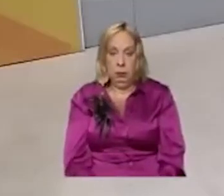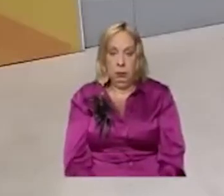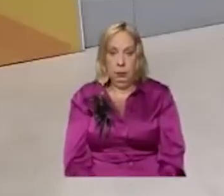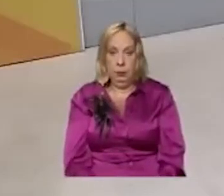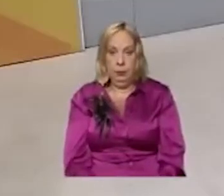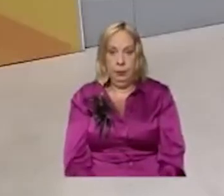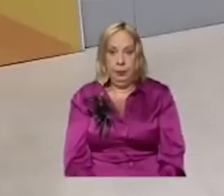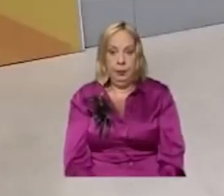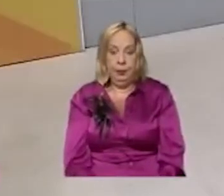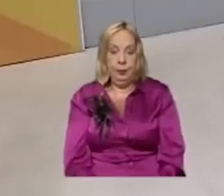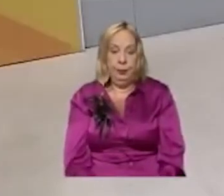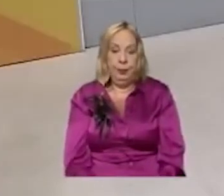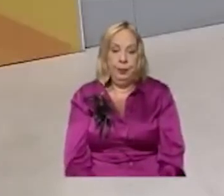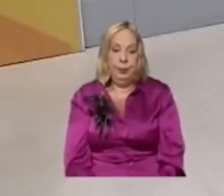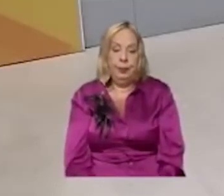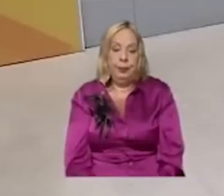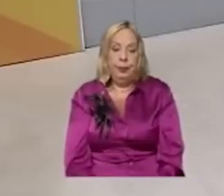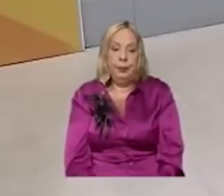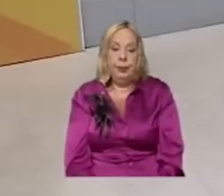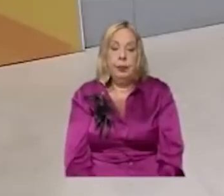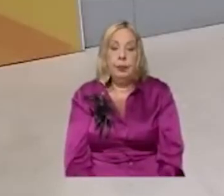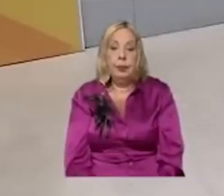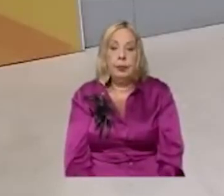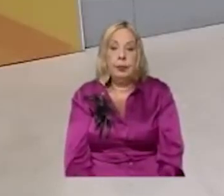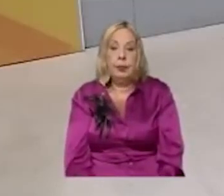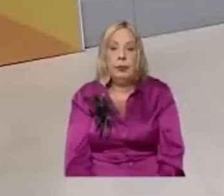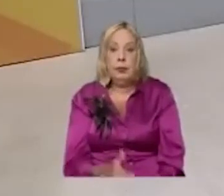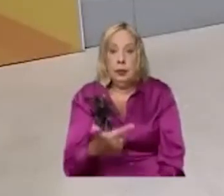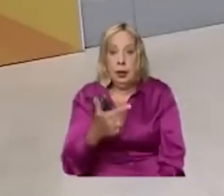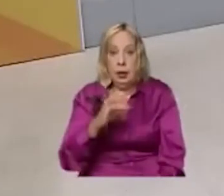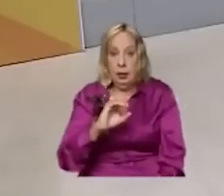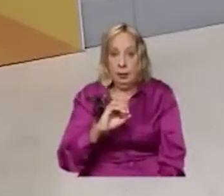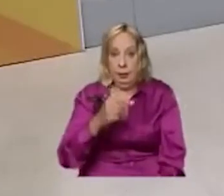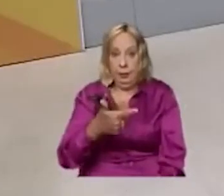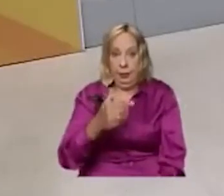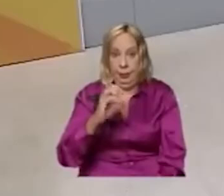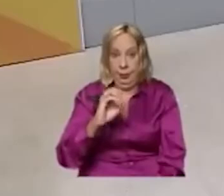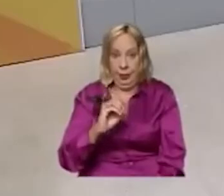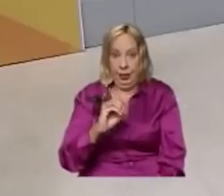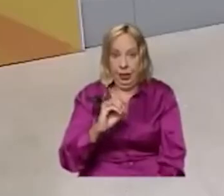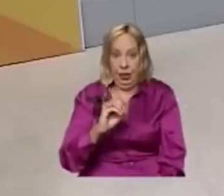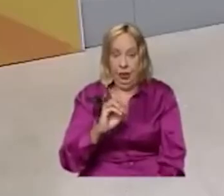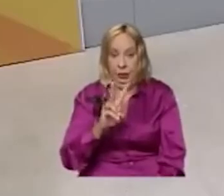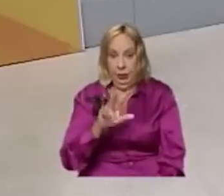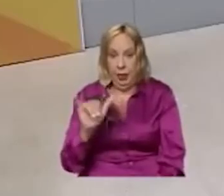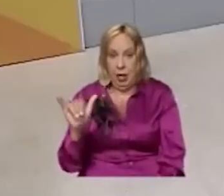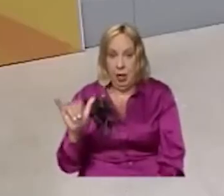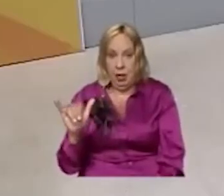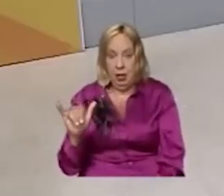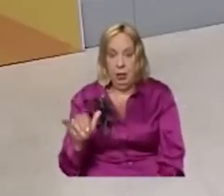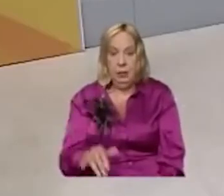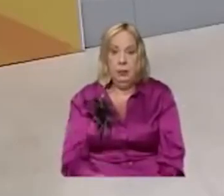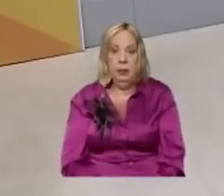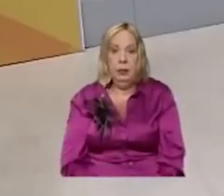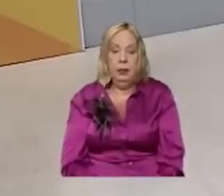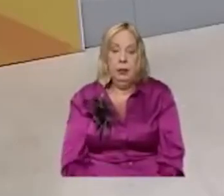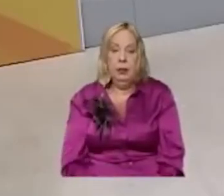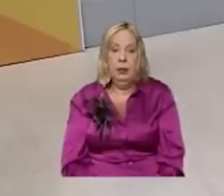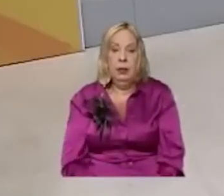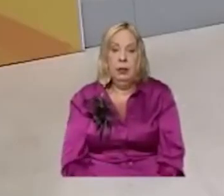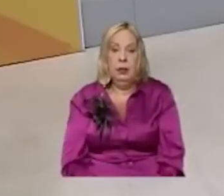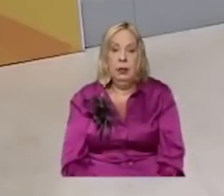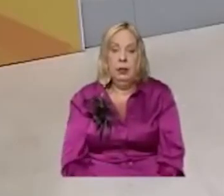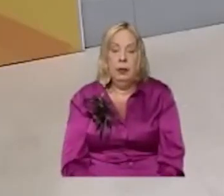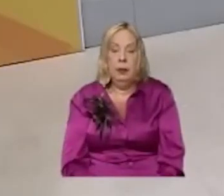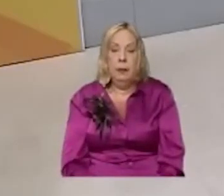você falou aí que tem gente esperando, será que 20 vai aumentar a expectativa? Ou vai chegar alguém?